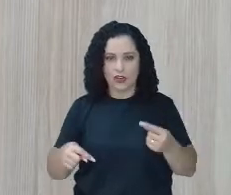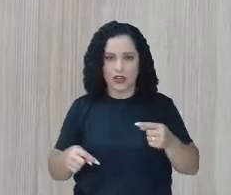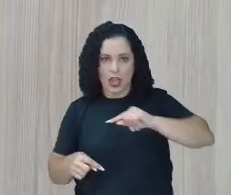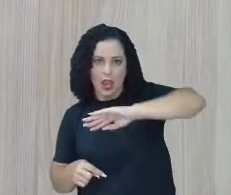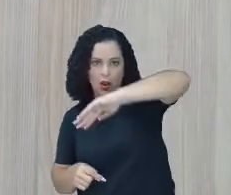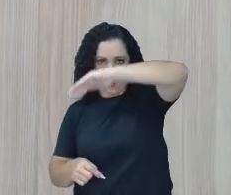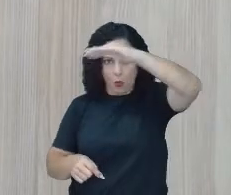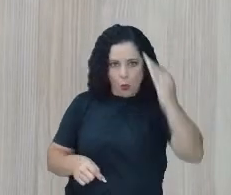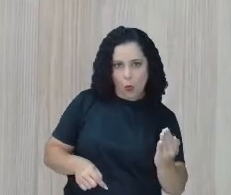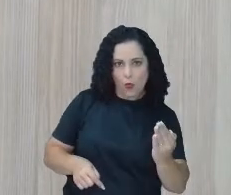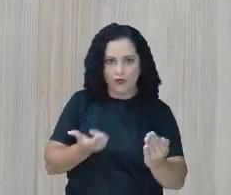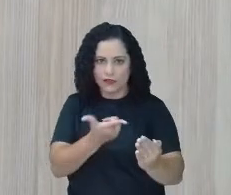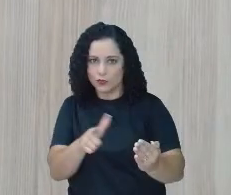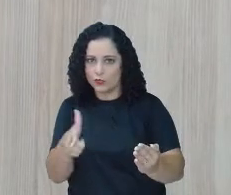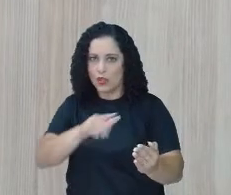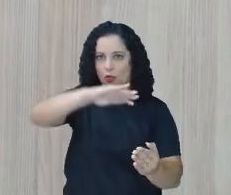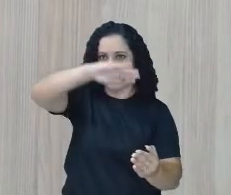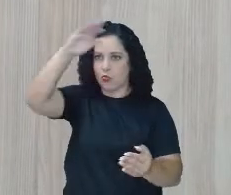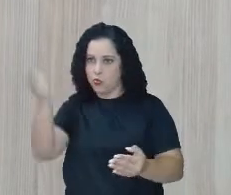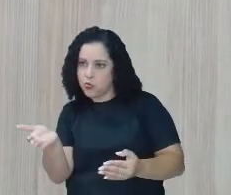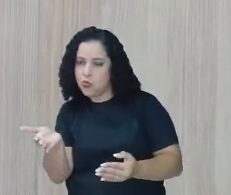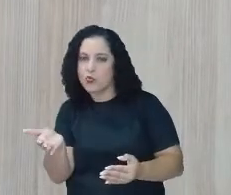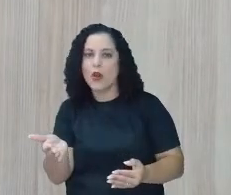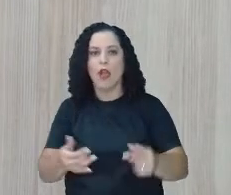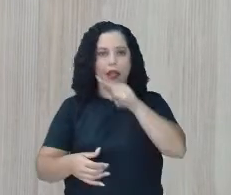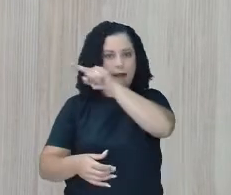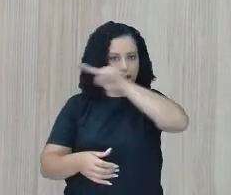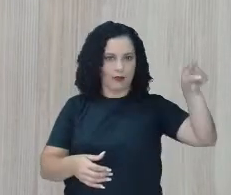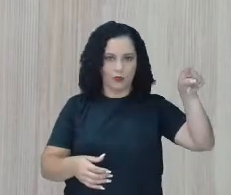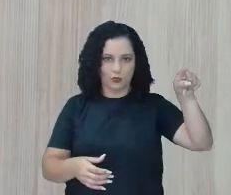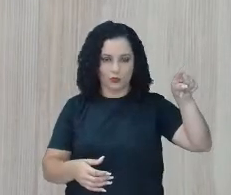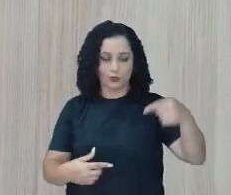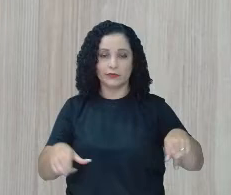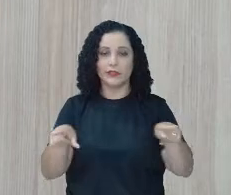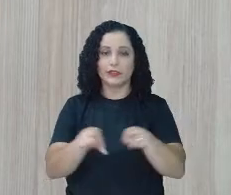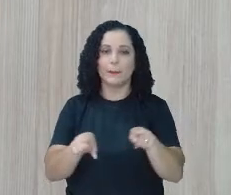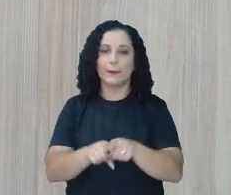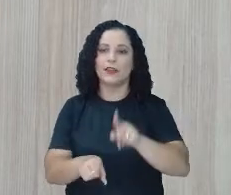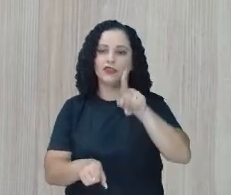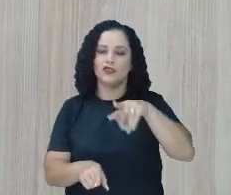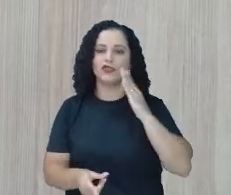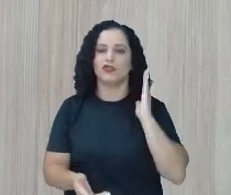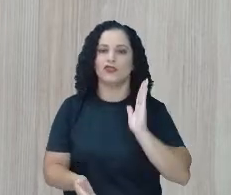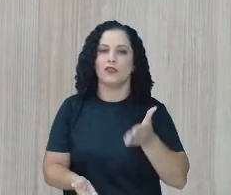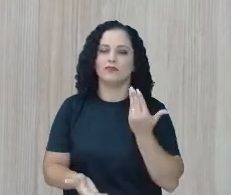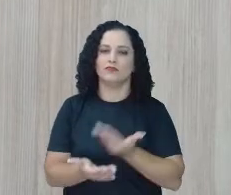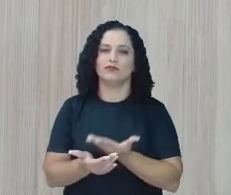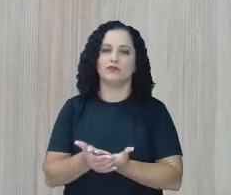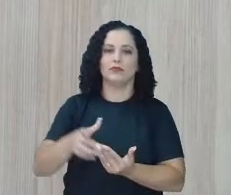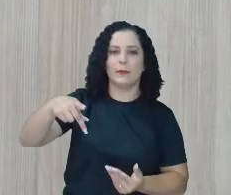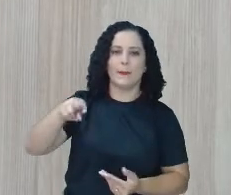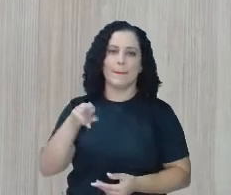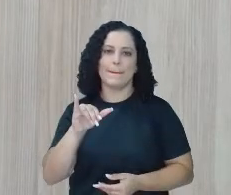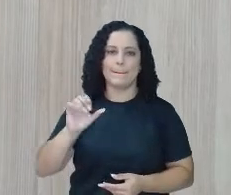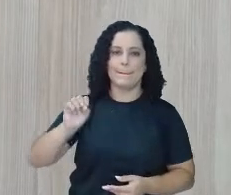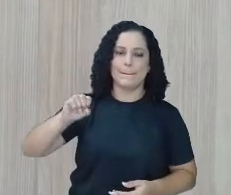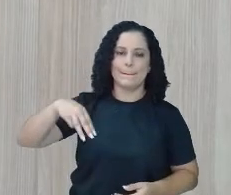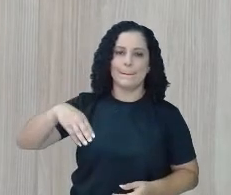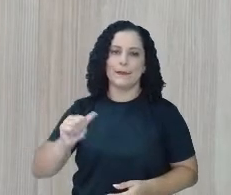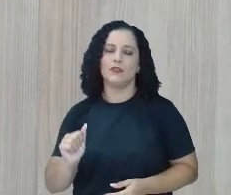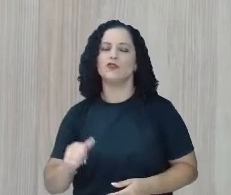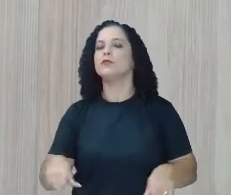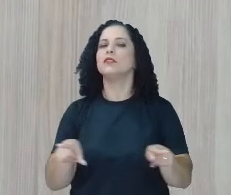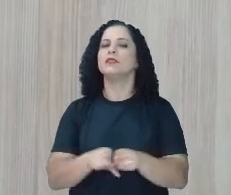Então, a gente está vendo aí a questão, ela trouxe também a questão dos prismas, certo? A gente também tem outros tipos